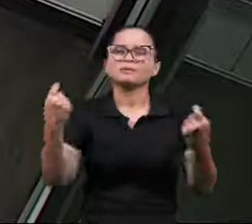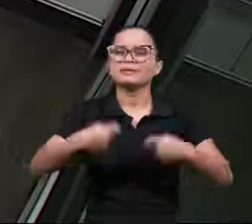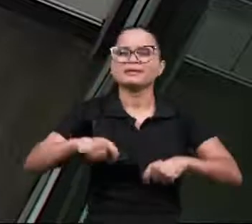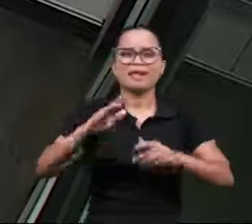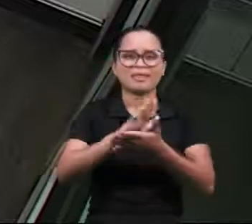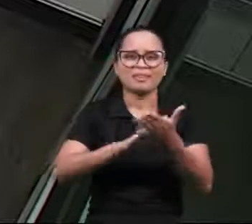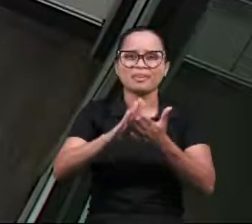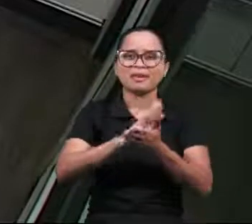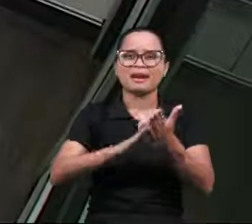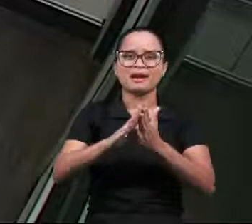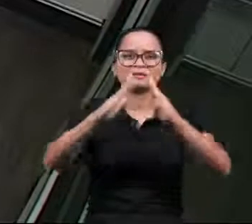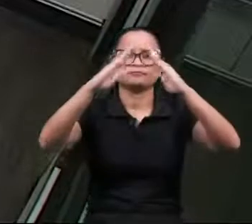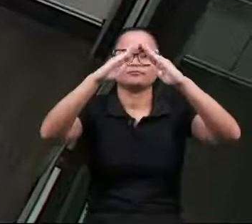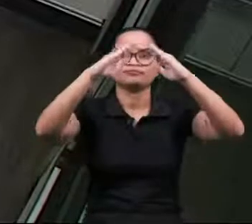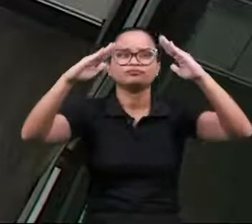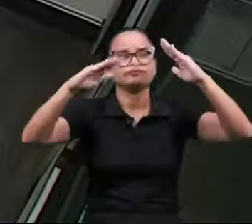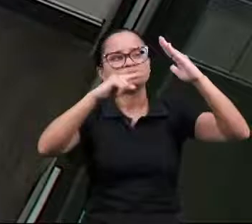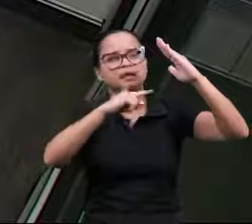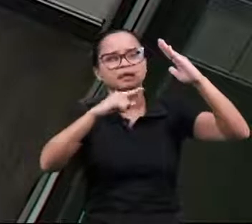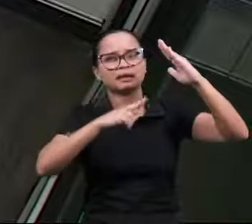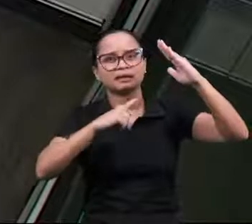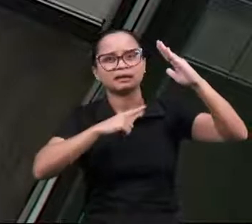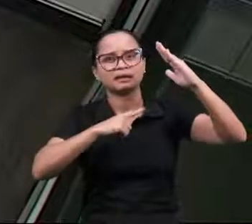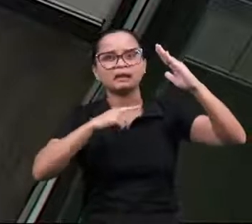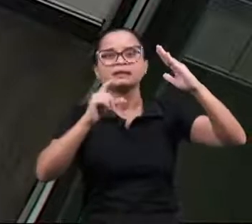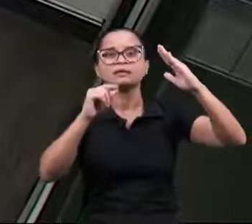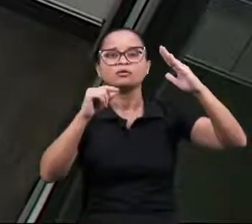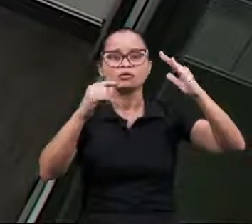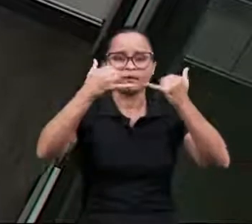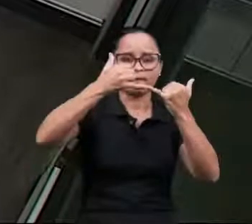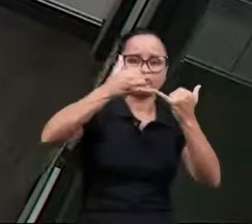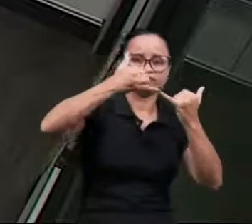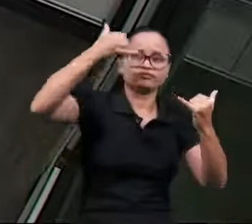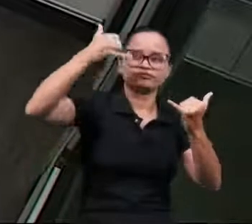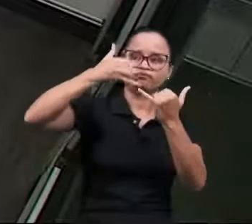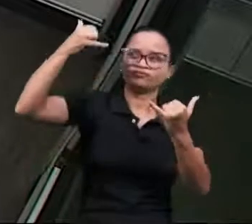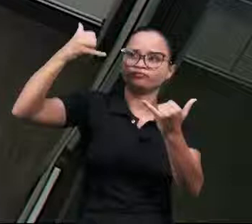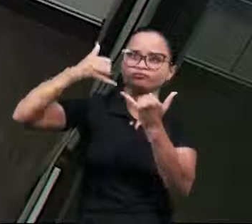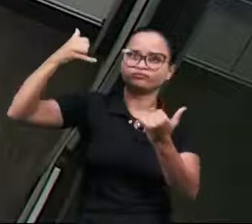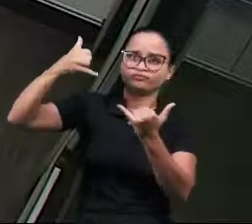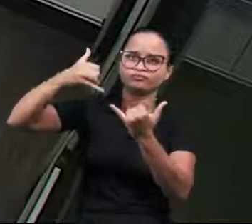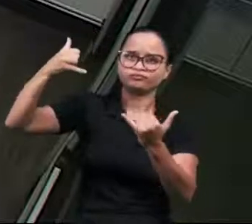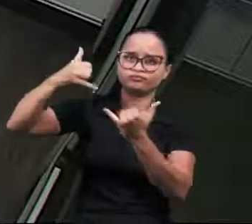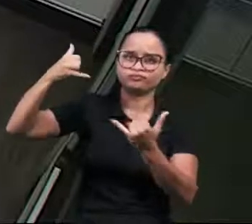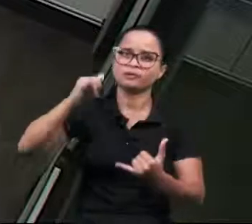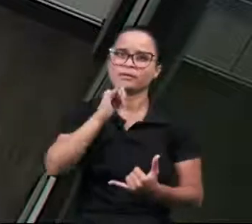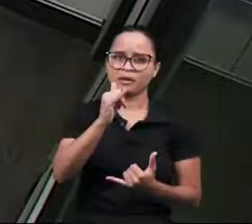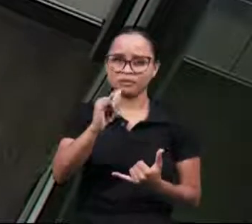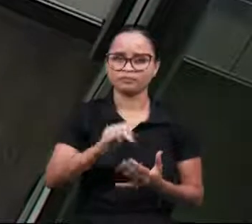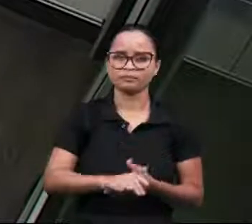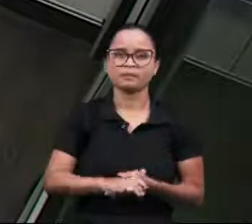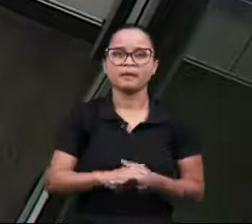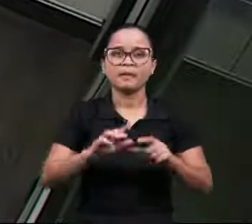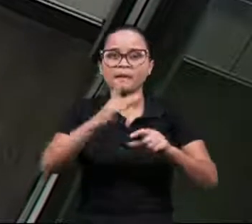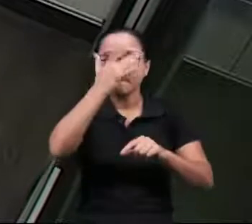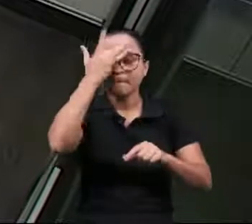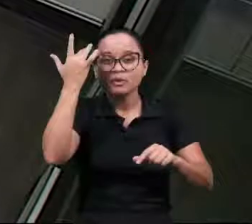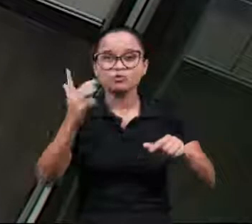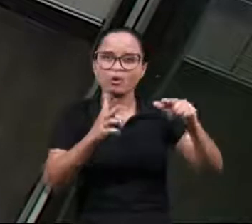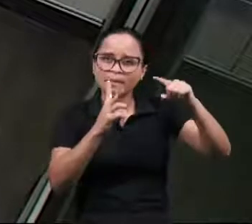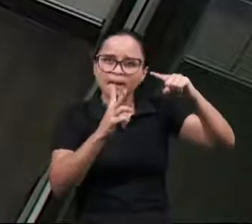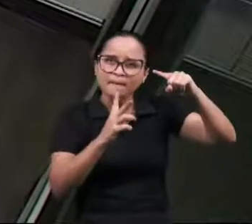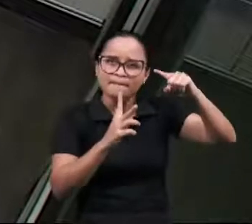né? Eram fios com cabinhos. A pessoa, para cortar esses cabos no